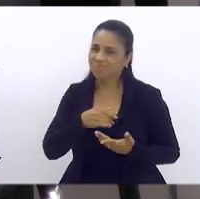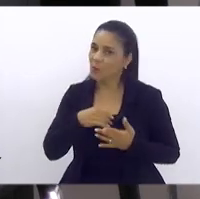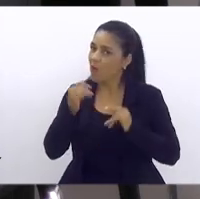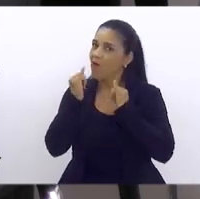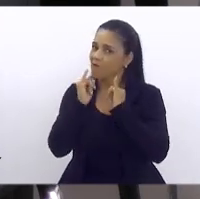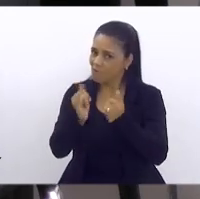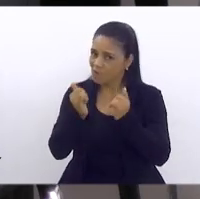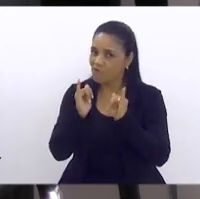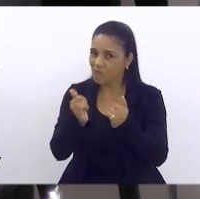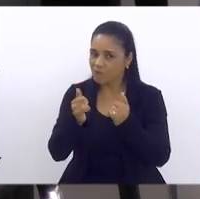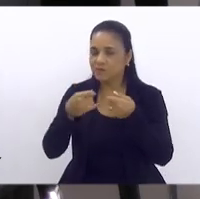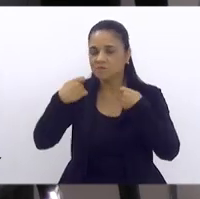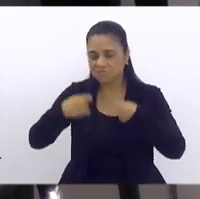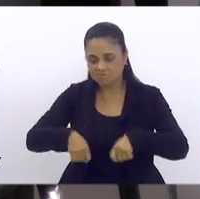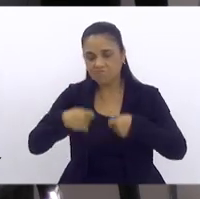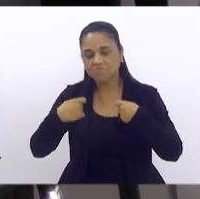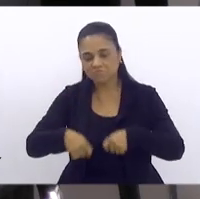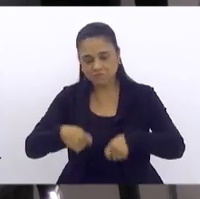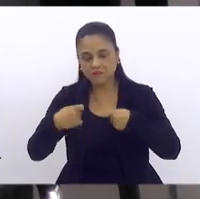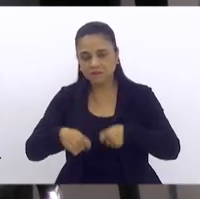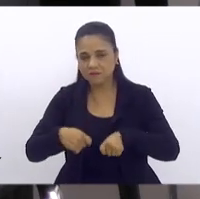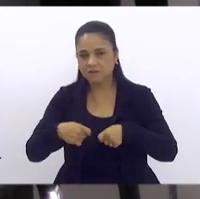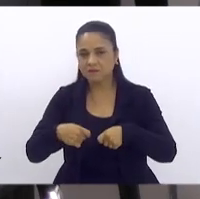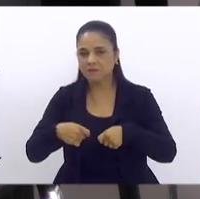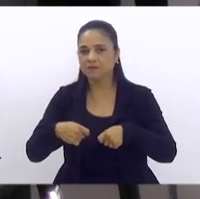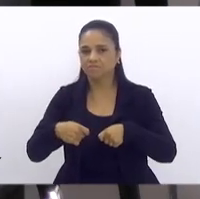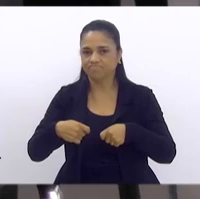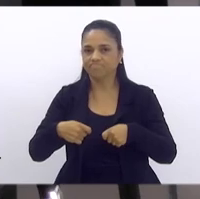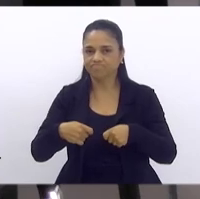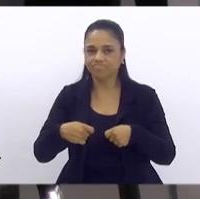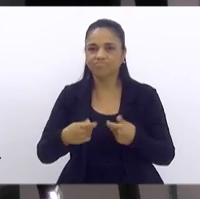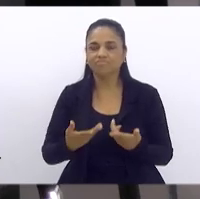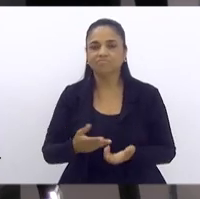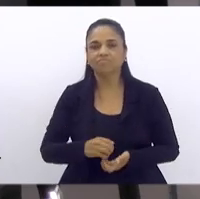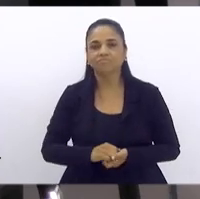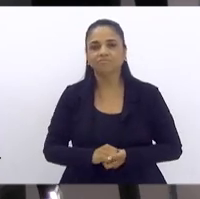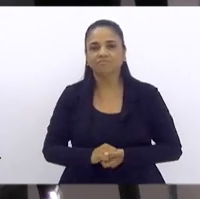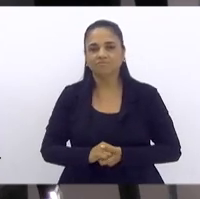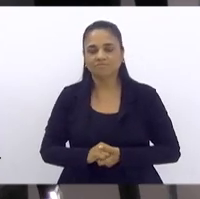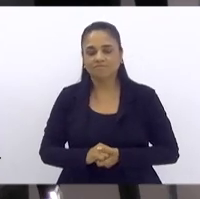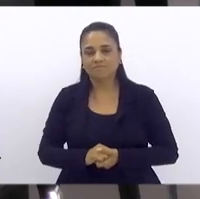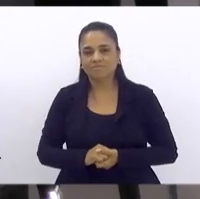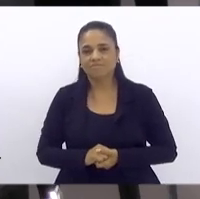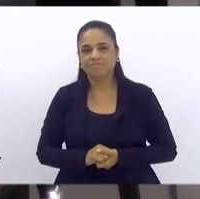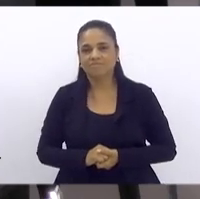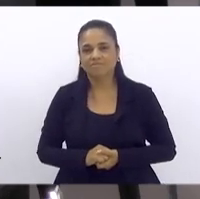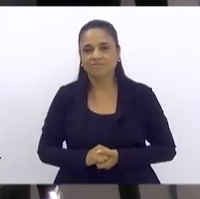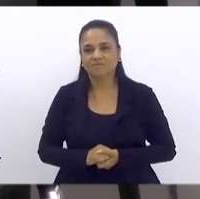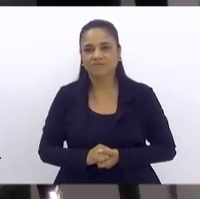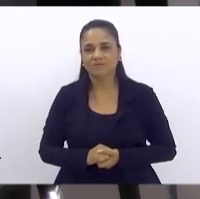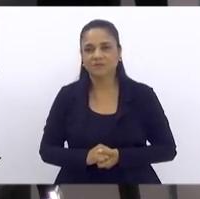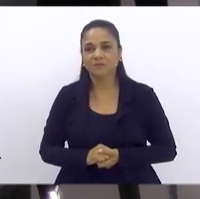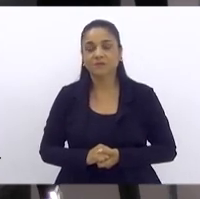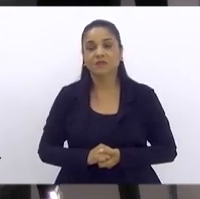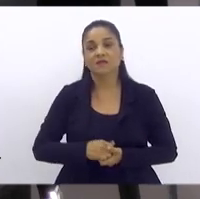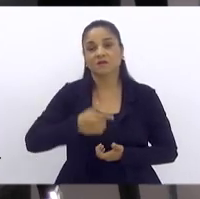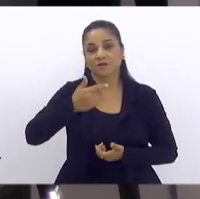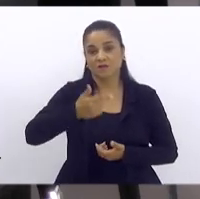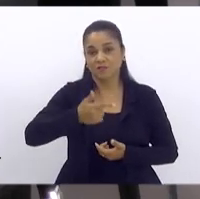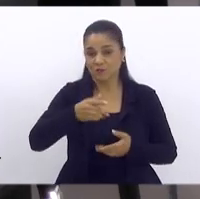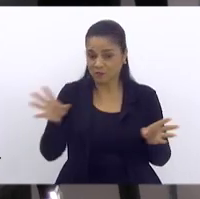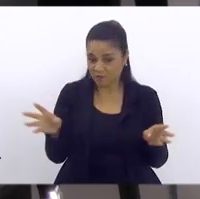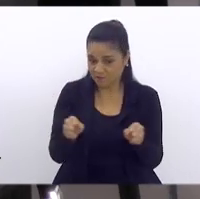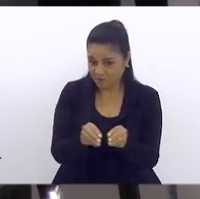gente precisa muito se atentar. E aí, encaminhando já mais para uma segunda parte, para